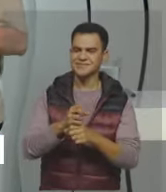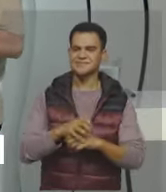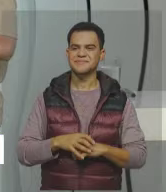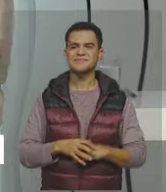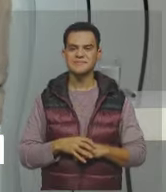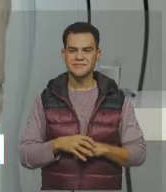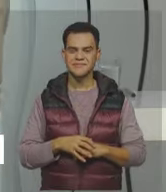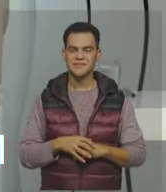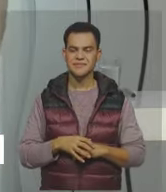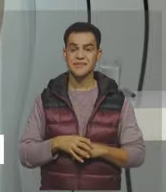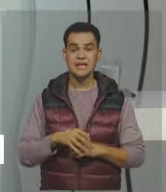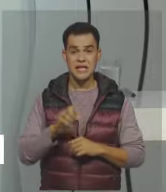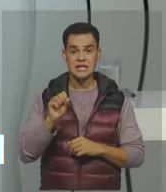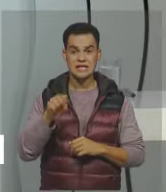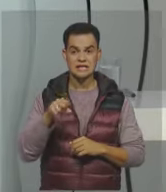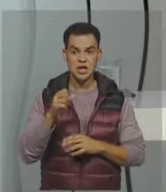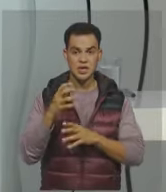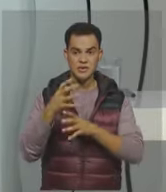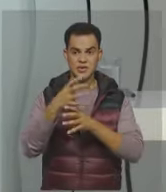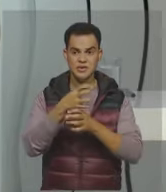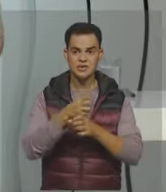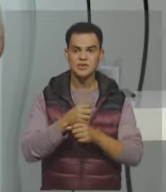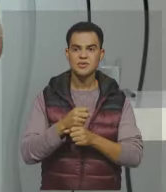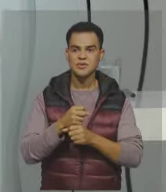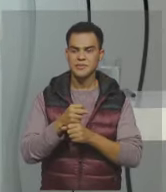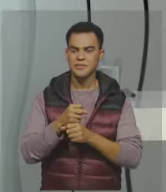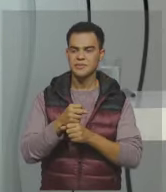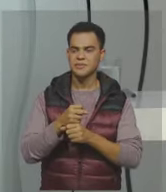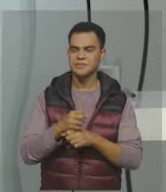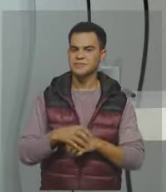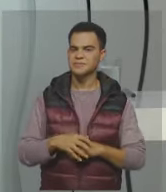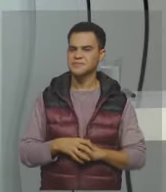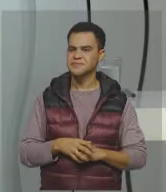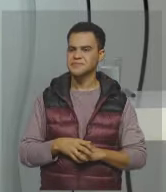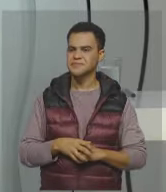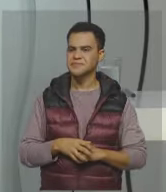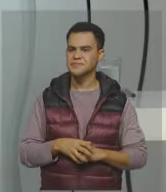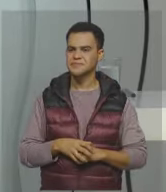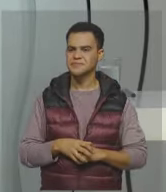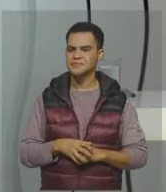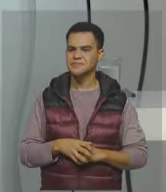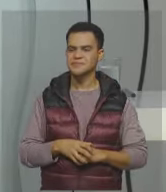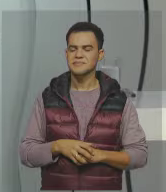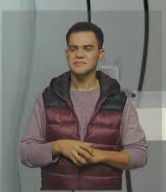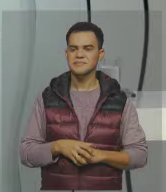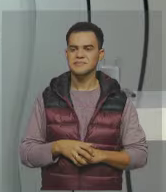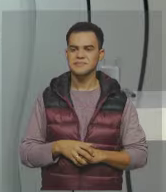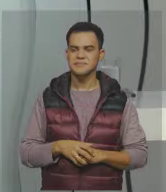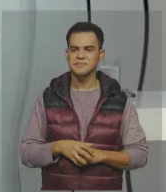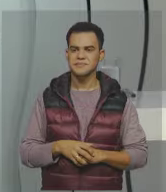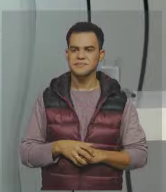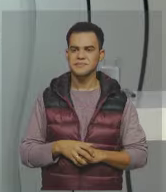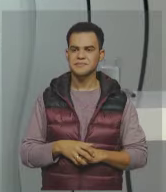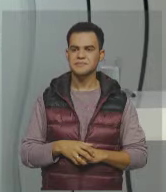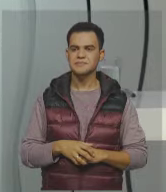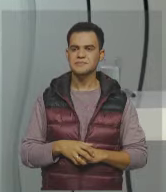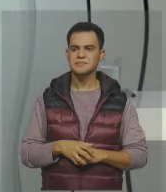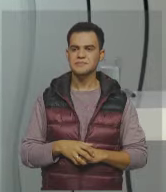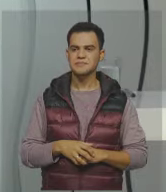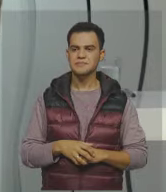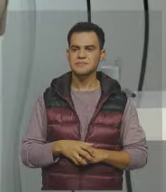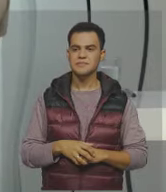o final do meu exercício, a primeira parte, né? Final da primeira parte. Então, a resistência equivalente ali